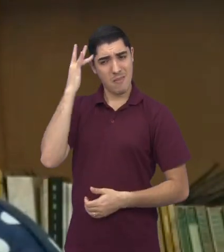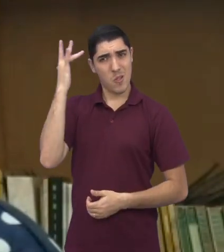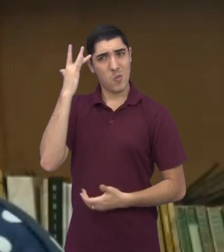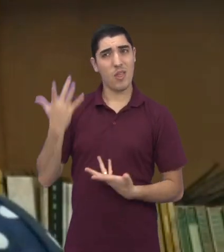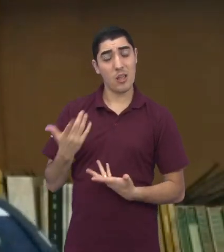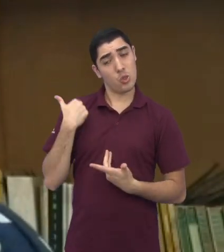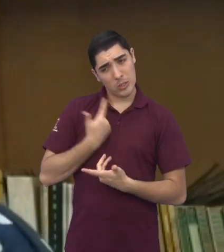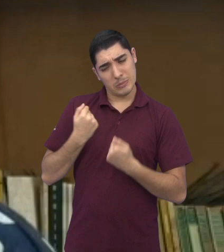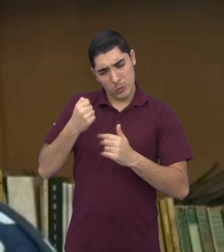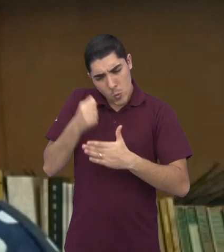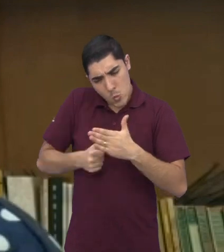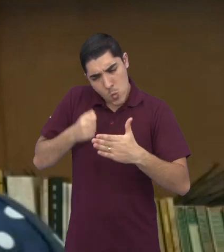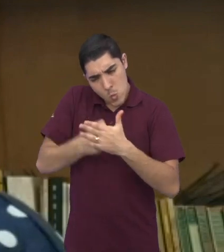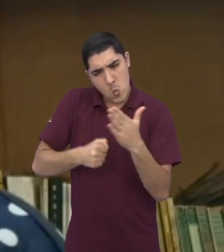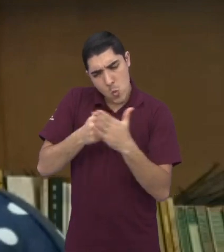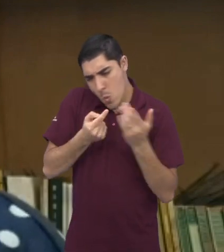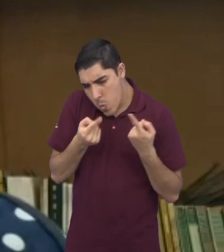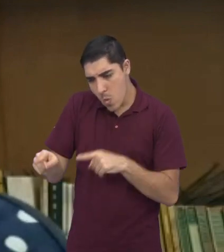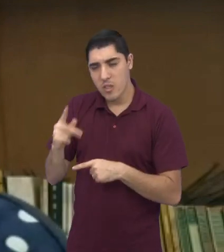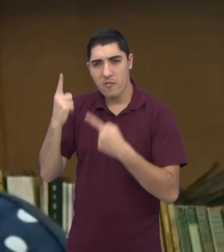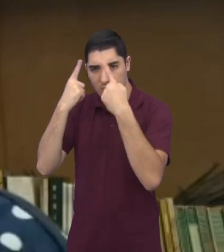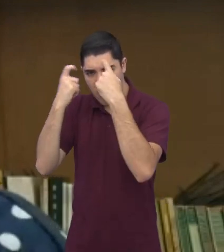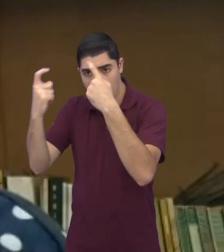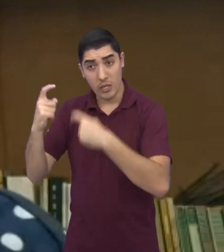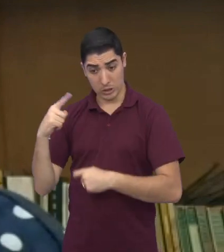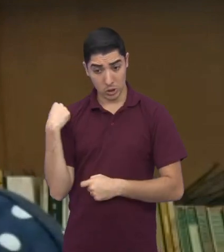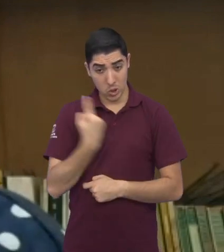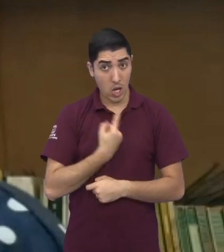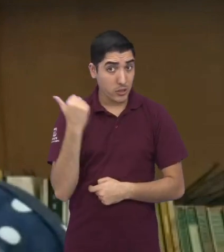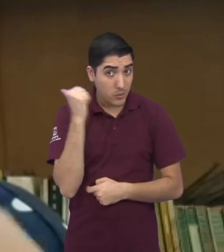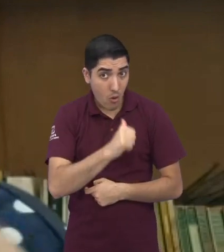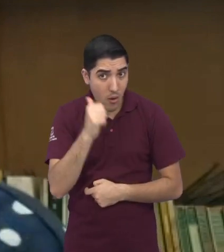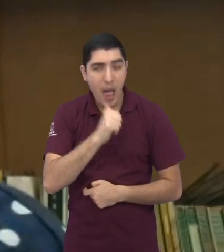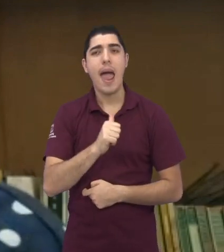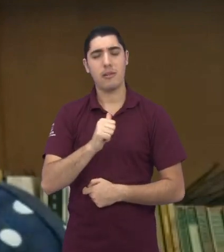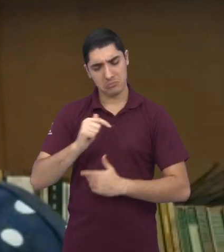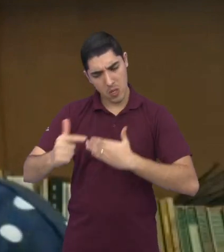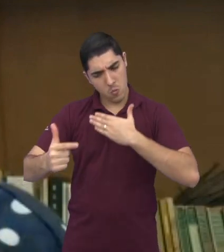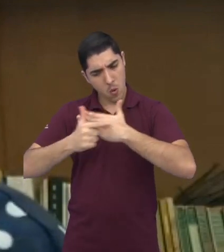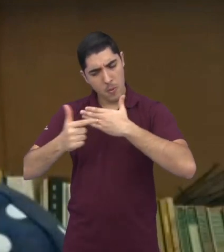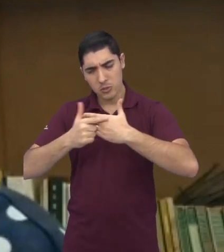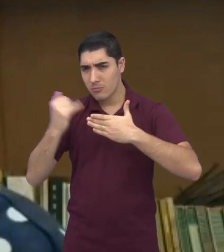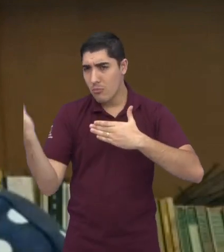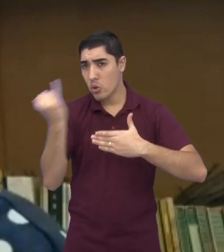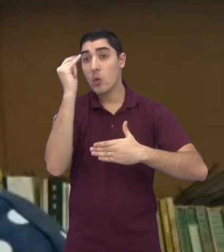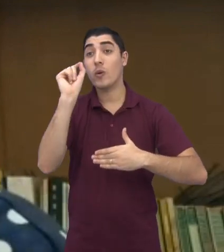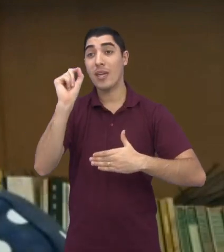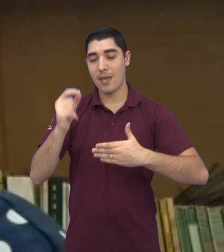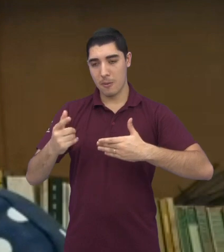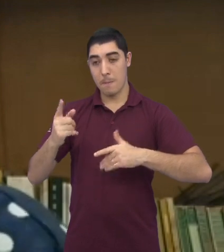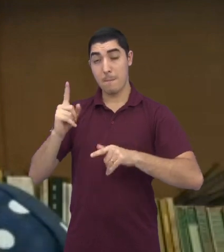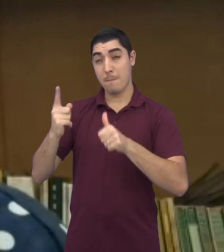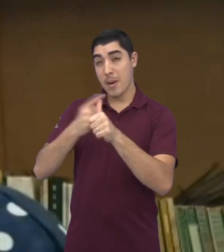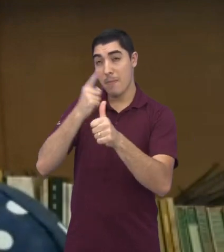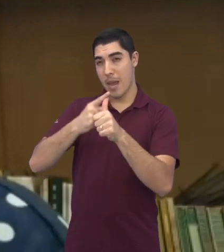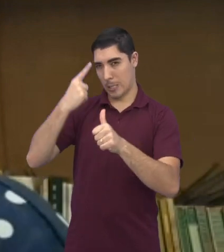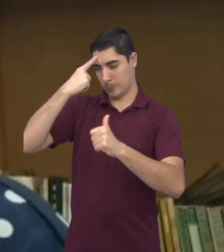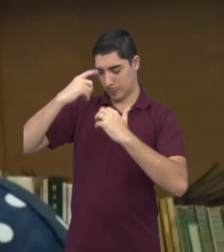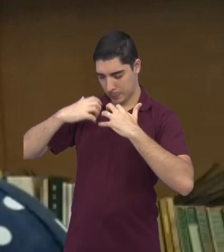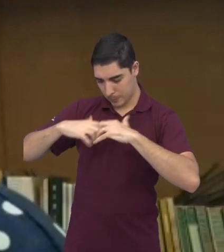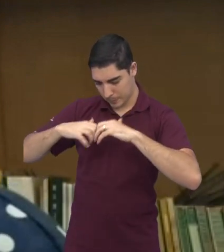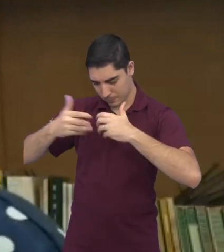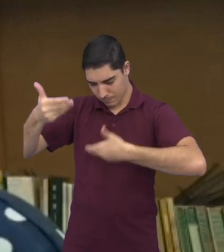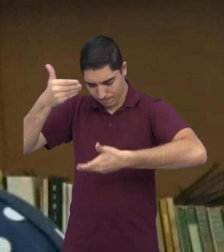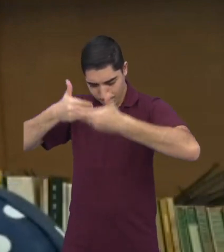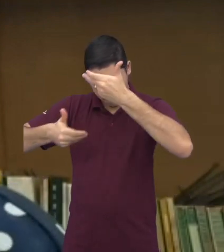violência, assumir isso. E nós, mulheres, temos um grande papel de nos reeducarmos por dentro, a convencermos que não